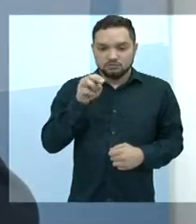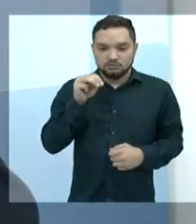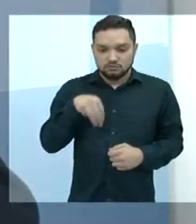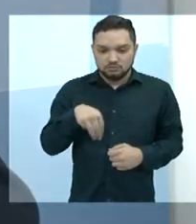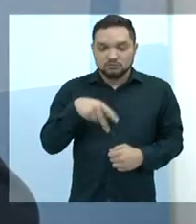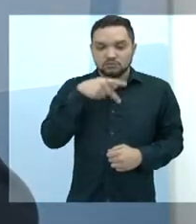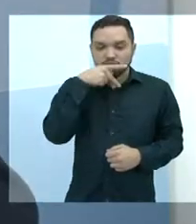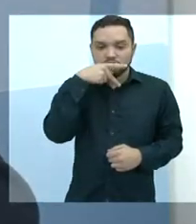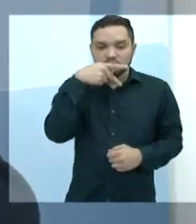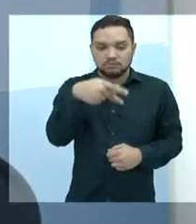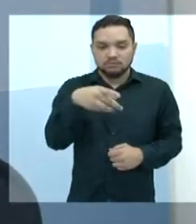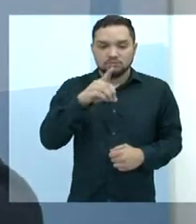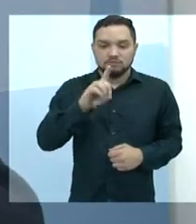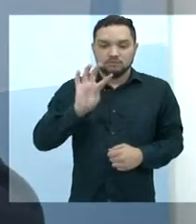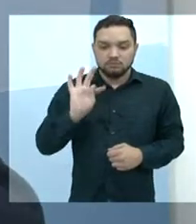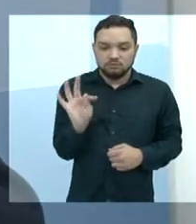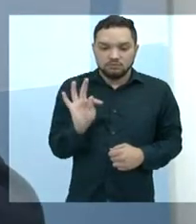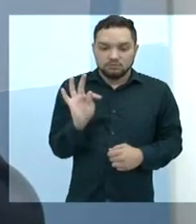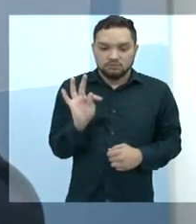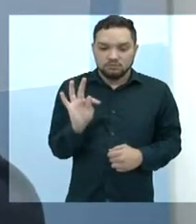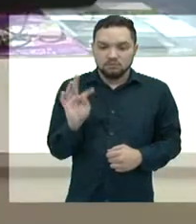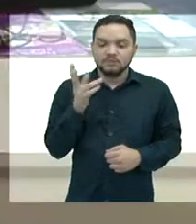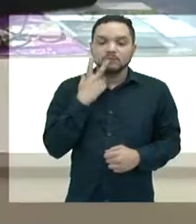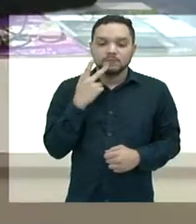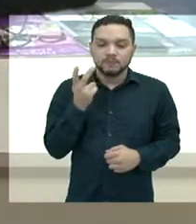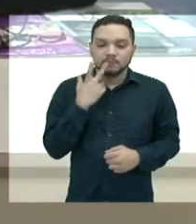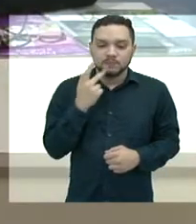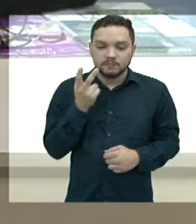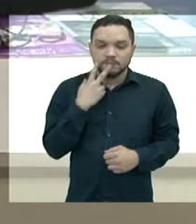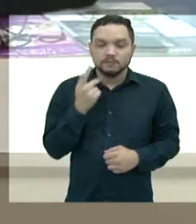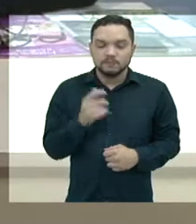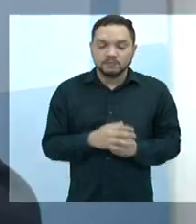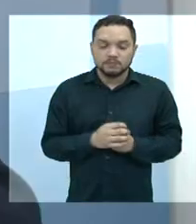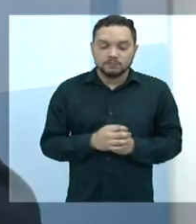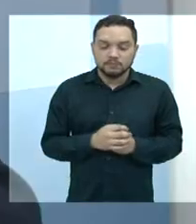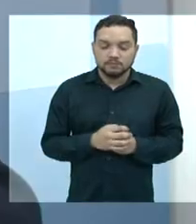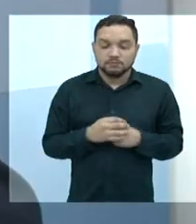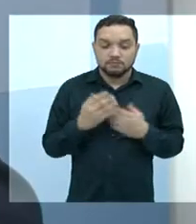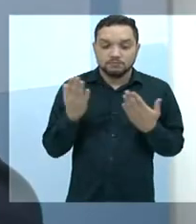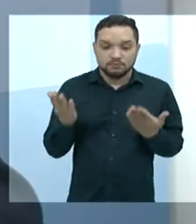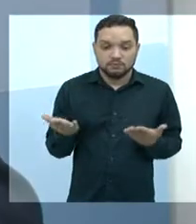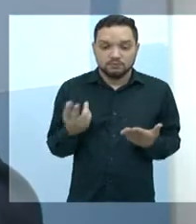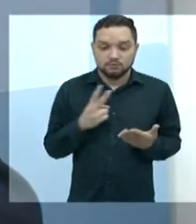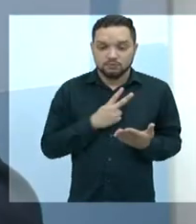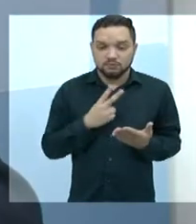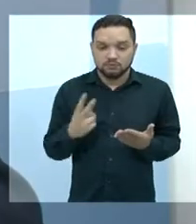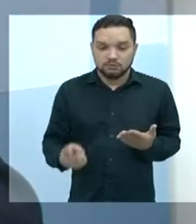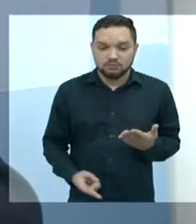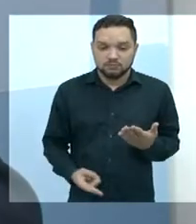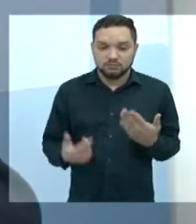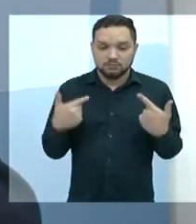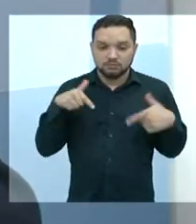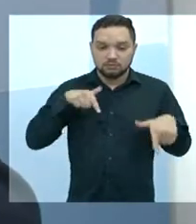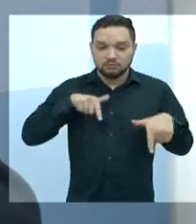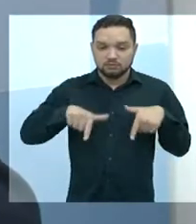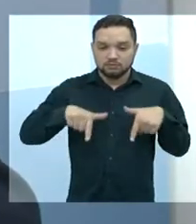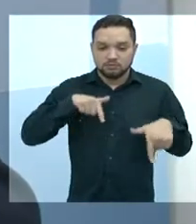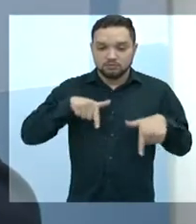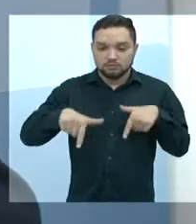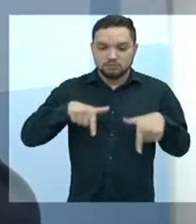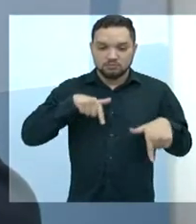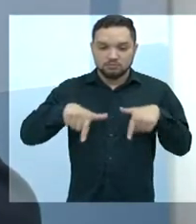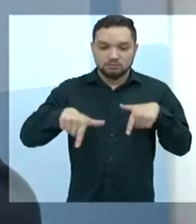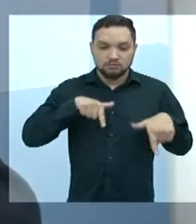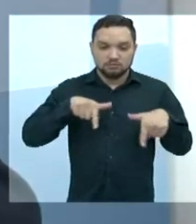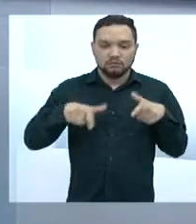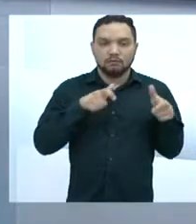PDT, vereador do município de Fortaleza, parlamentar com atuação em